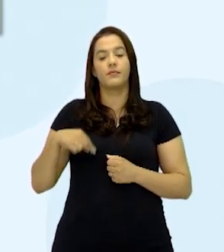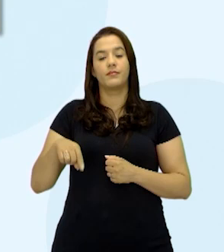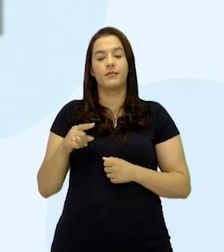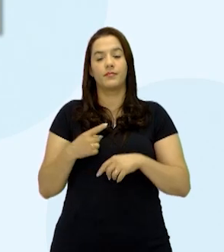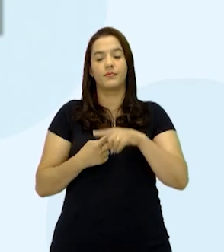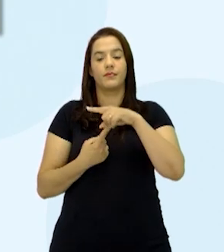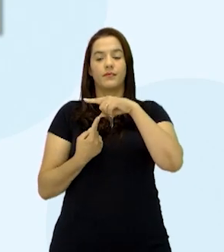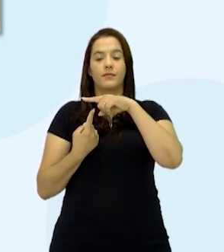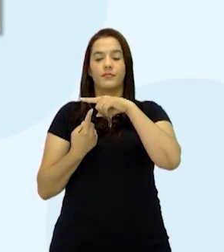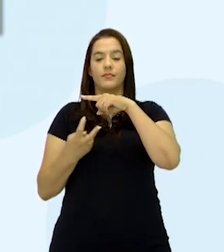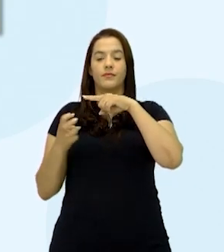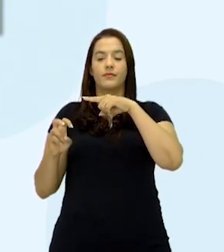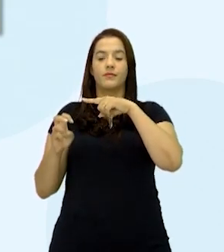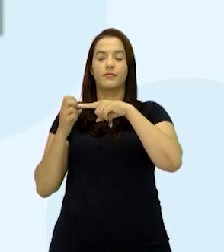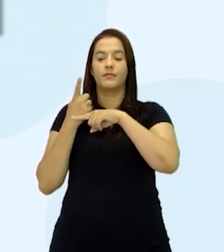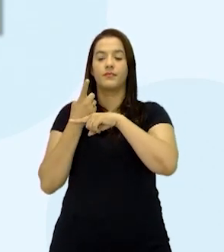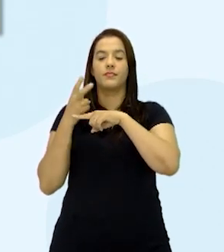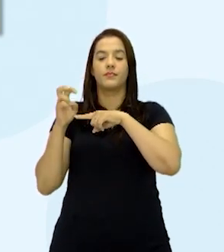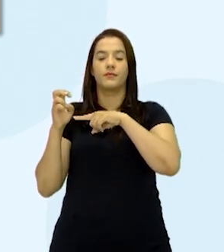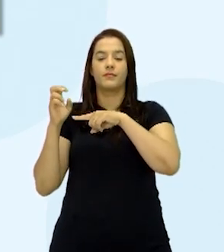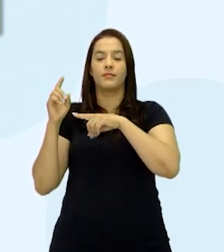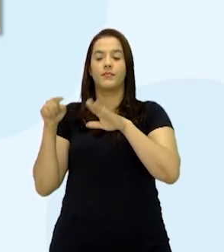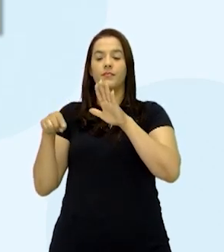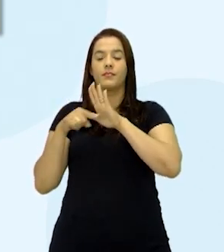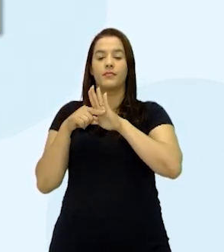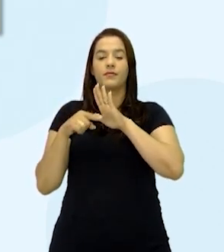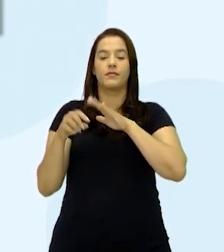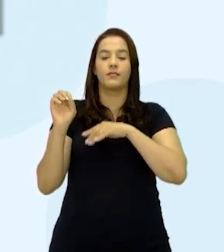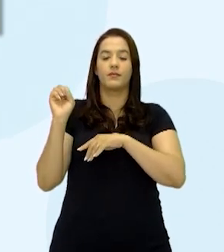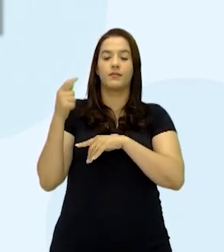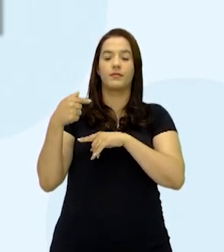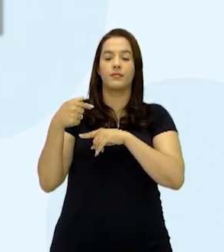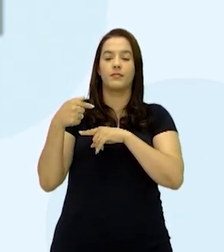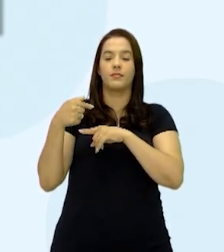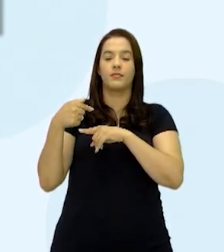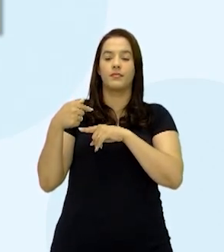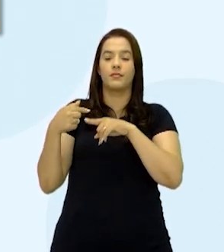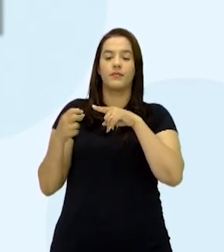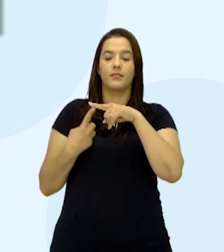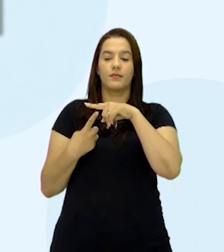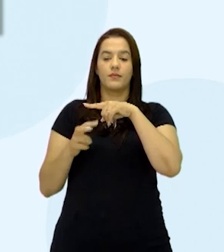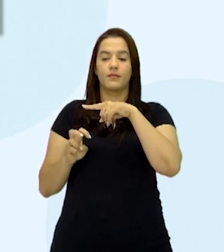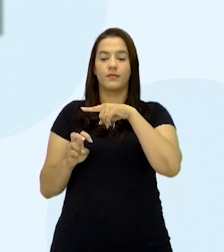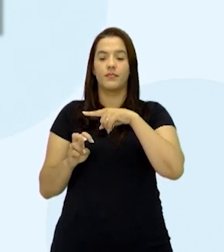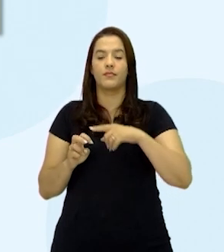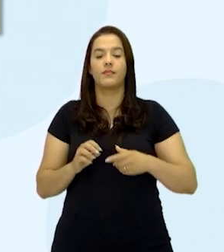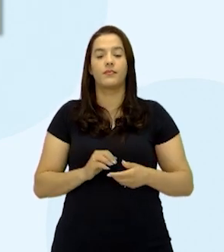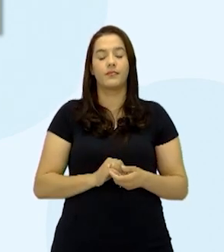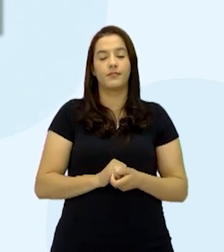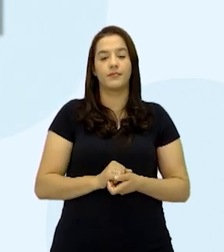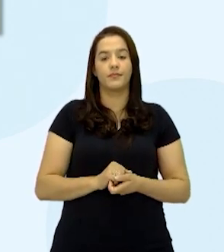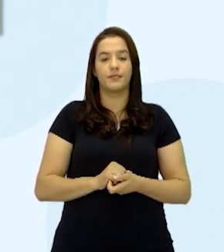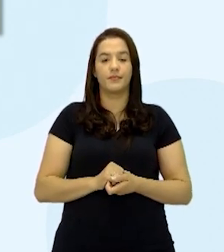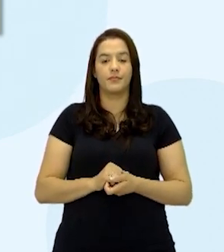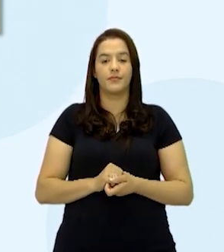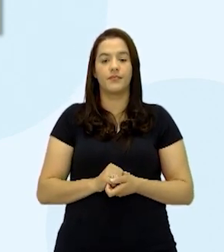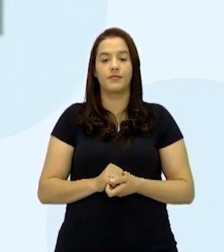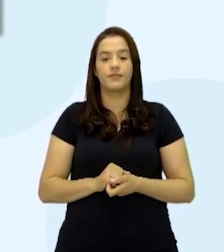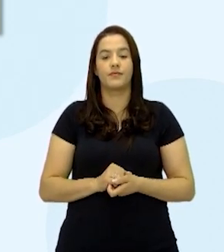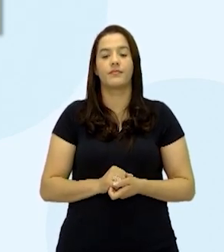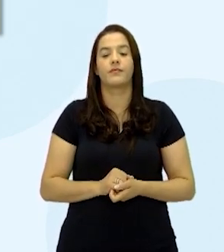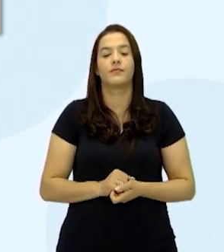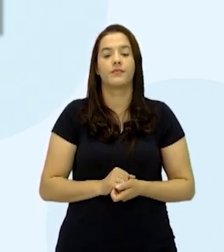o 15/15 menos 8/15, que é igual a 7/15, Vivi. E aí, Vivi, olha só que